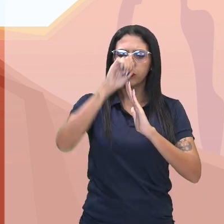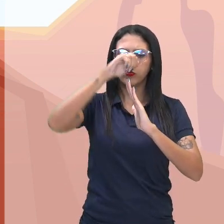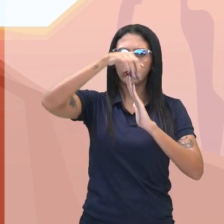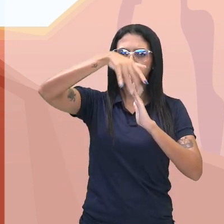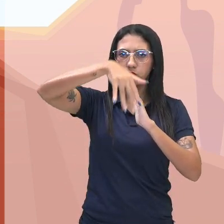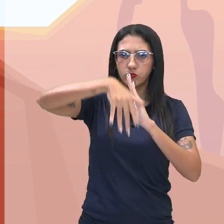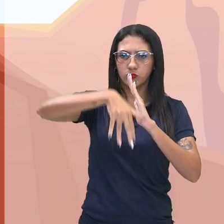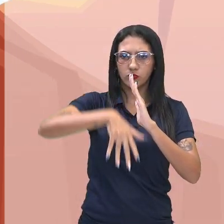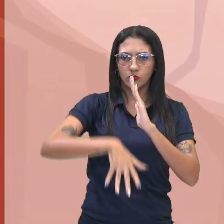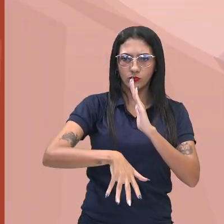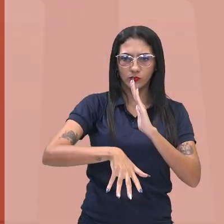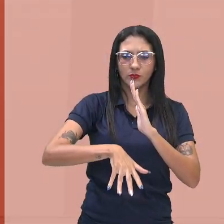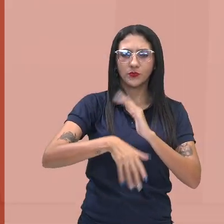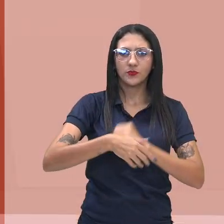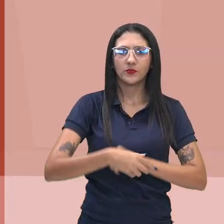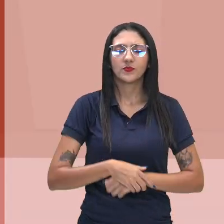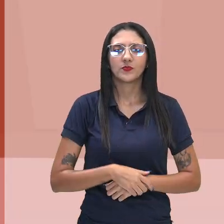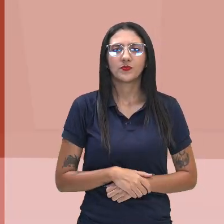vulcânica.